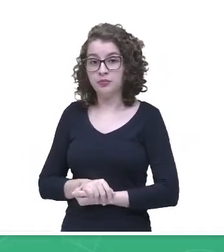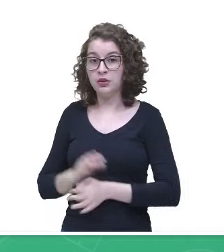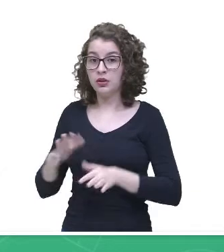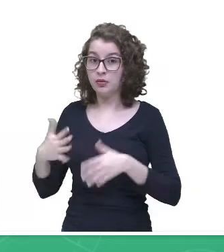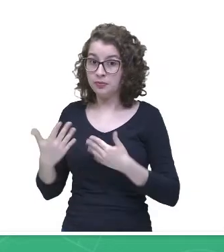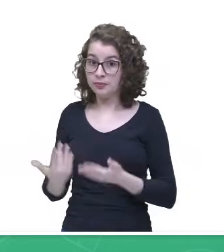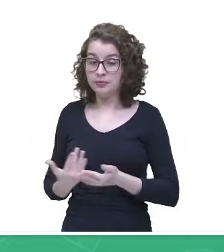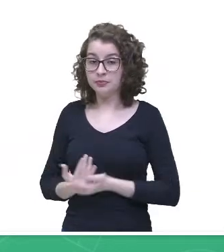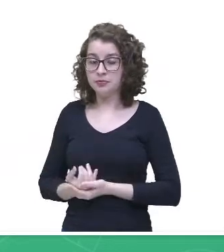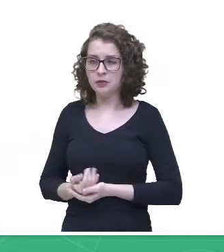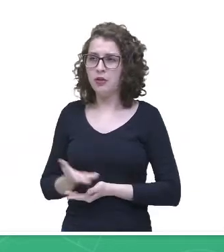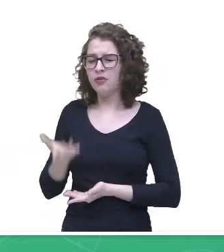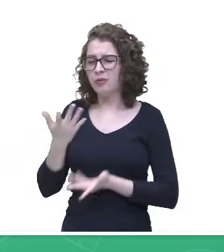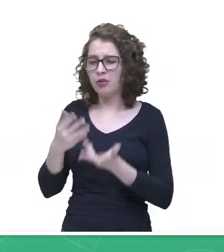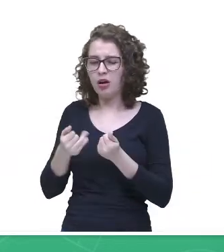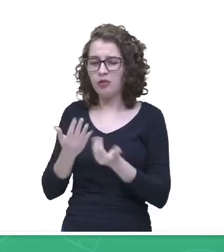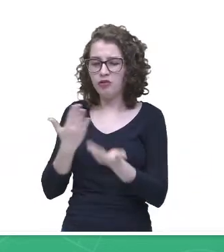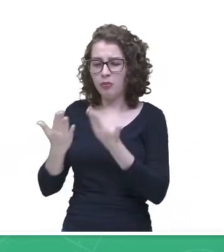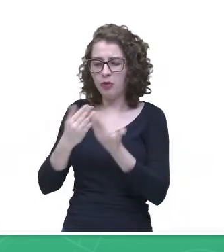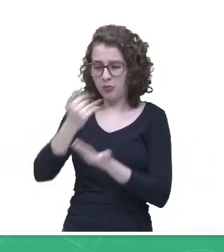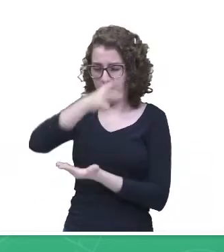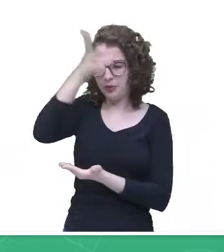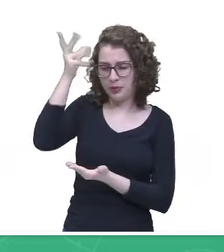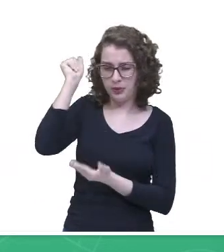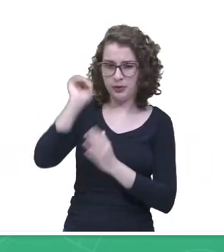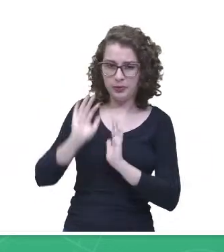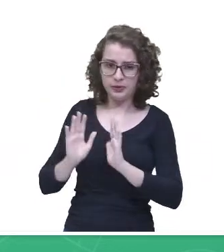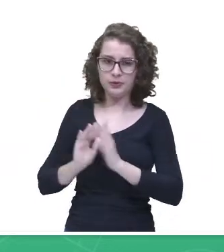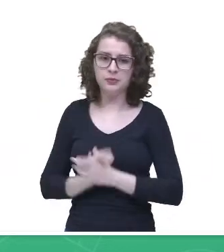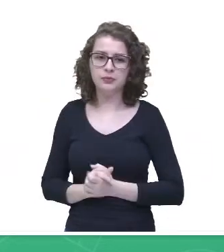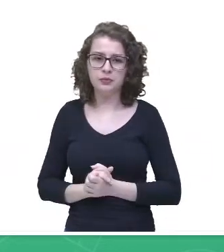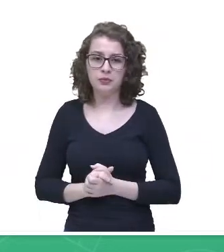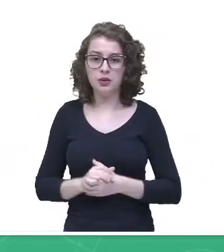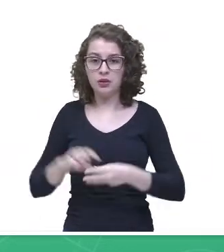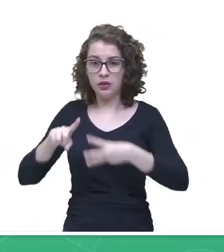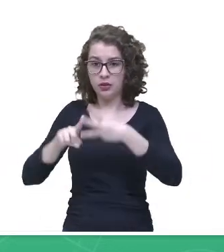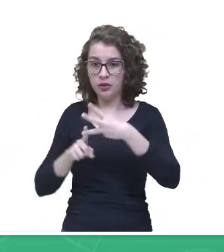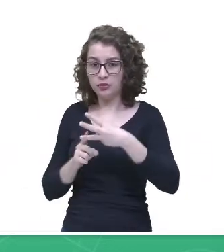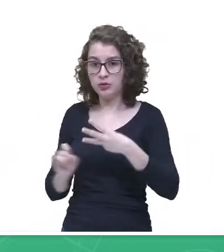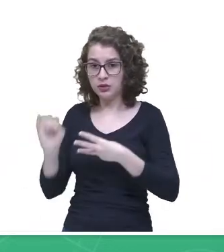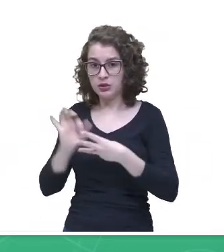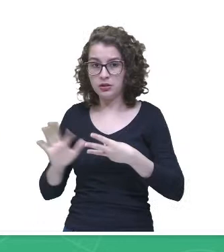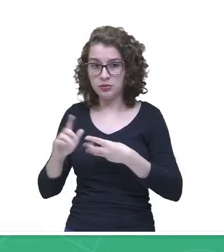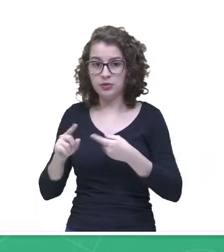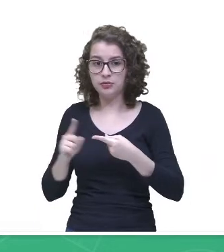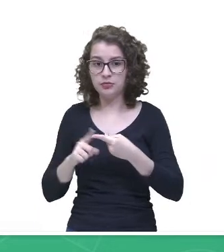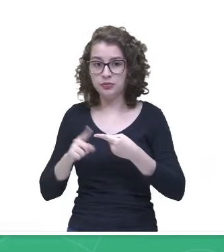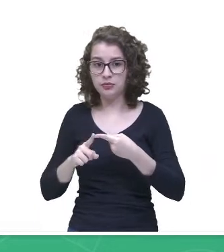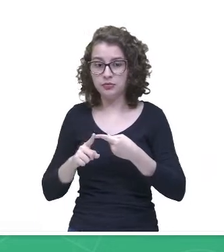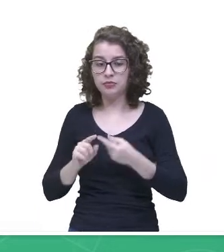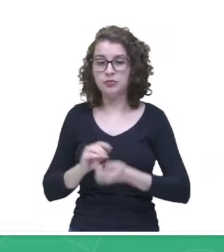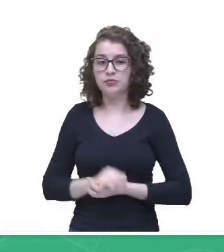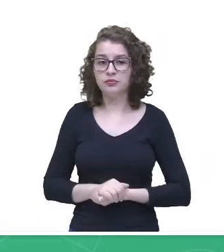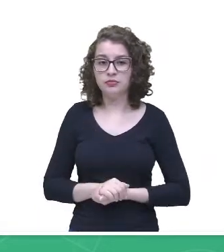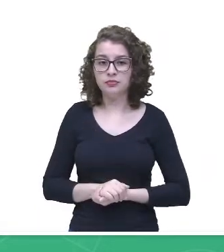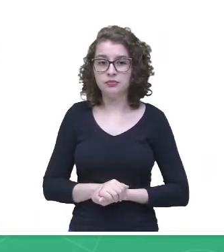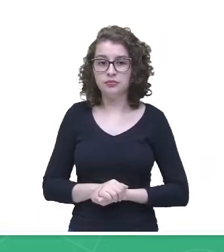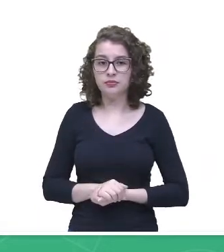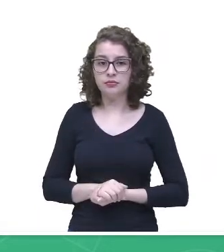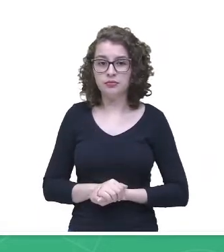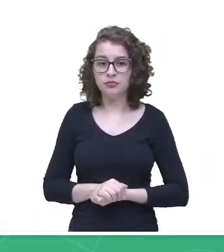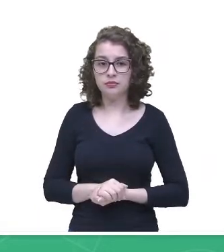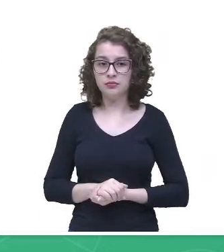para a nossa realidade aqui do estado do Amazonas, nós temos aí 3 imagens, A primeira imagem que mostra o município